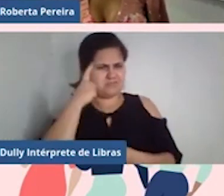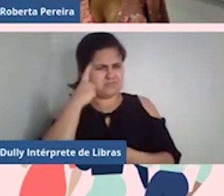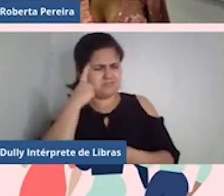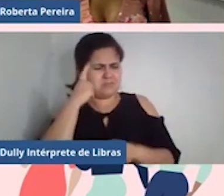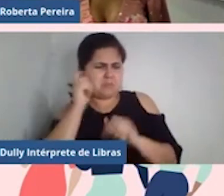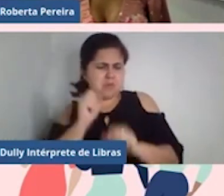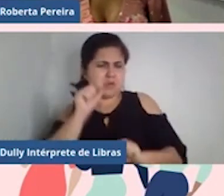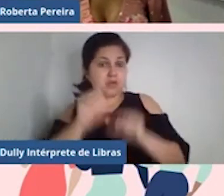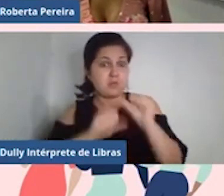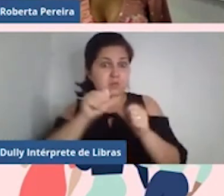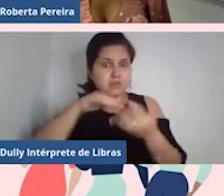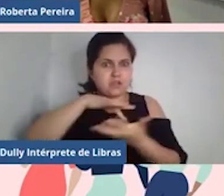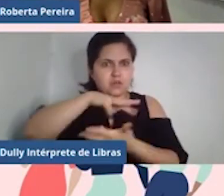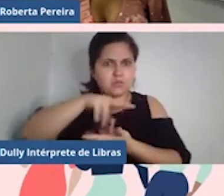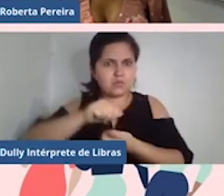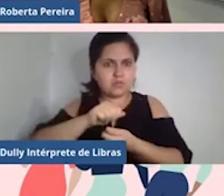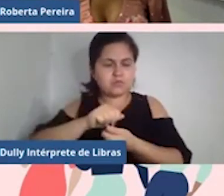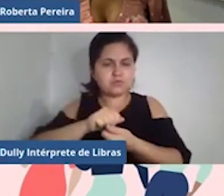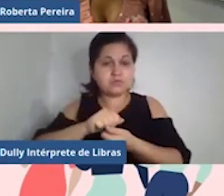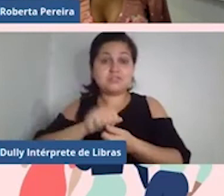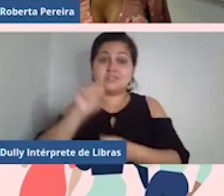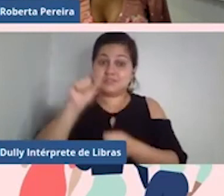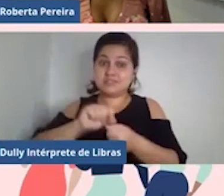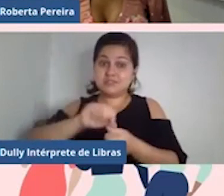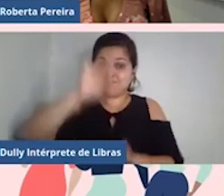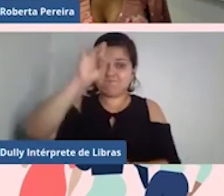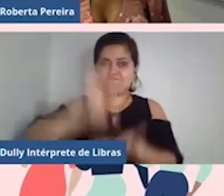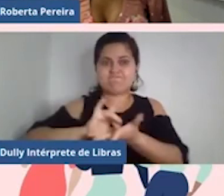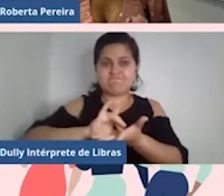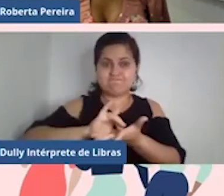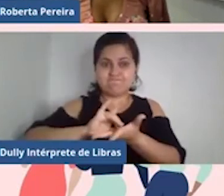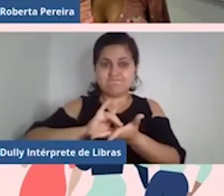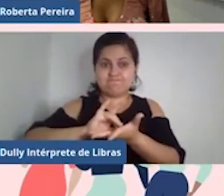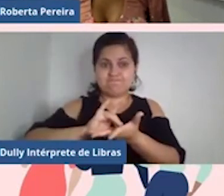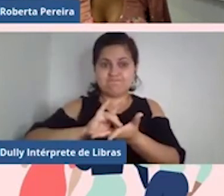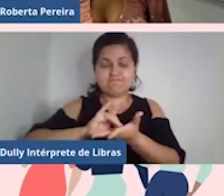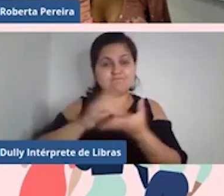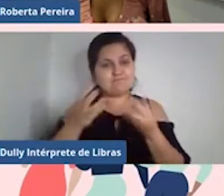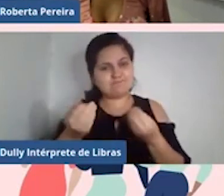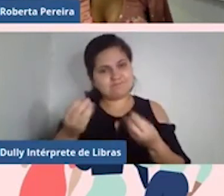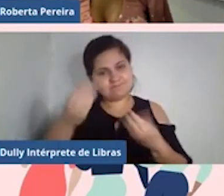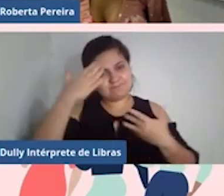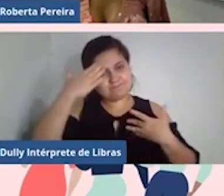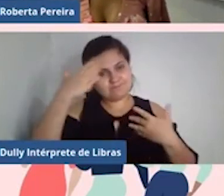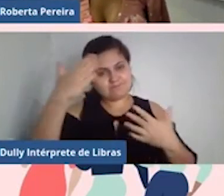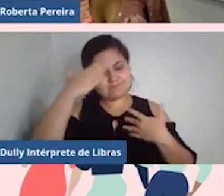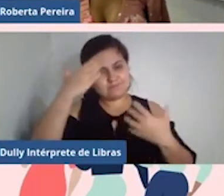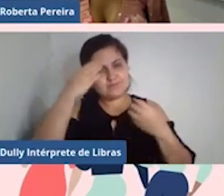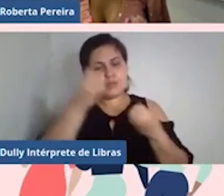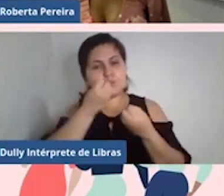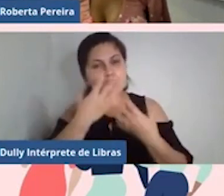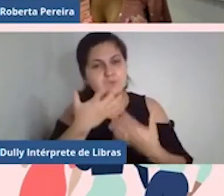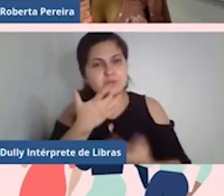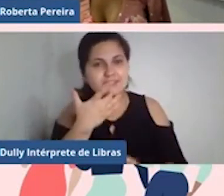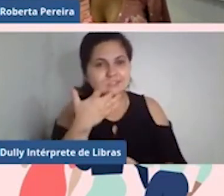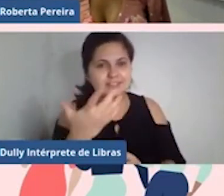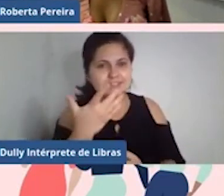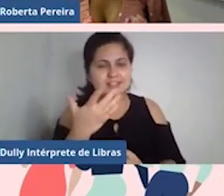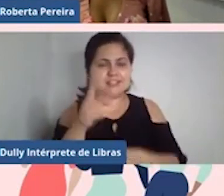podem mudar o mundo, são as que o fazem. Muito obrigada, boa tarde,